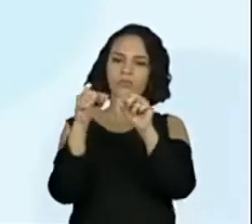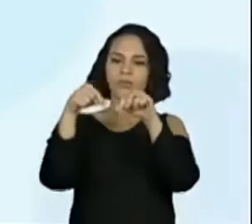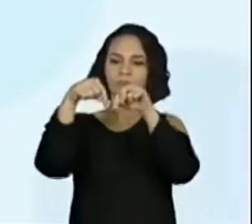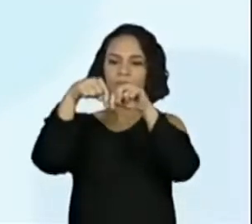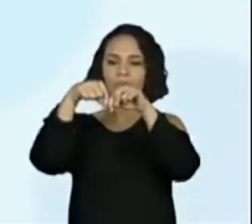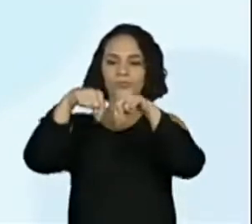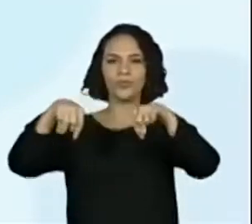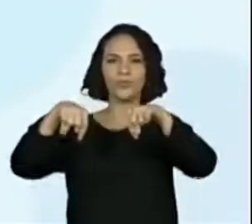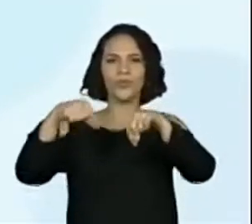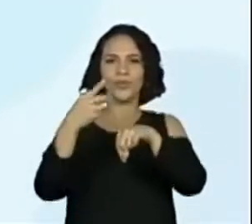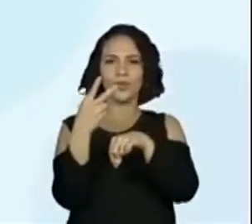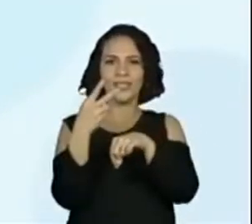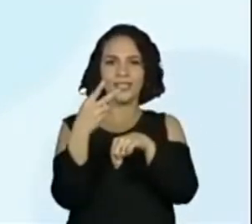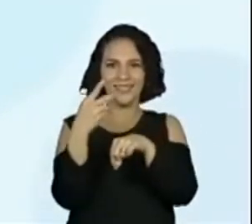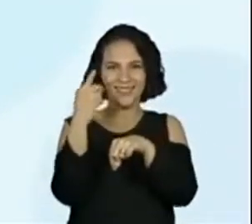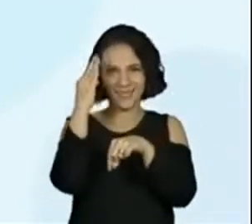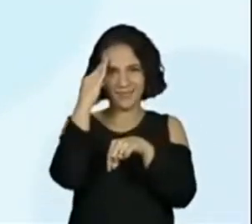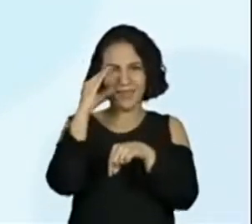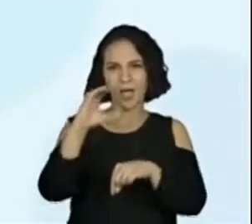Canetinhas.